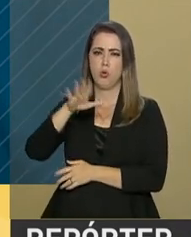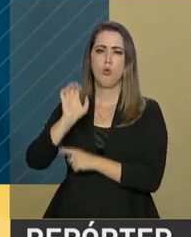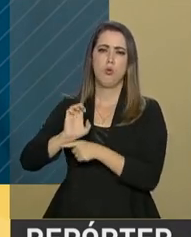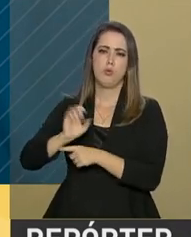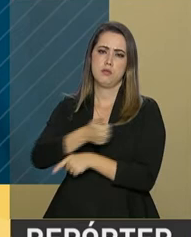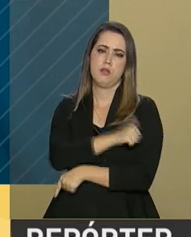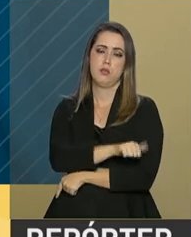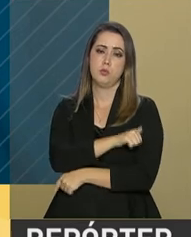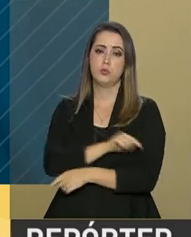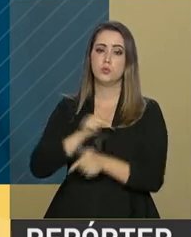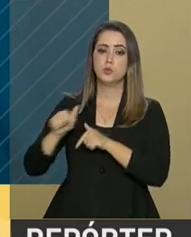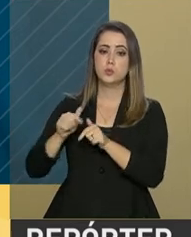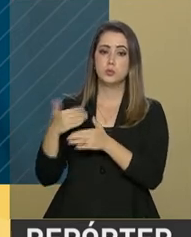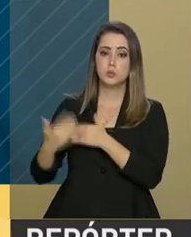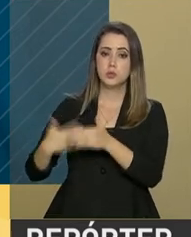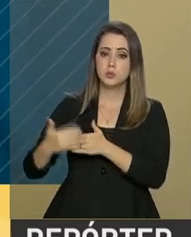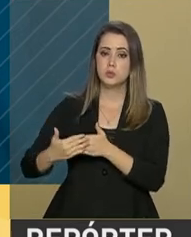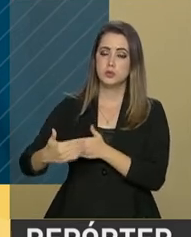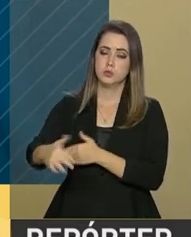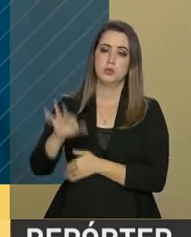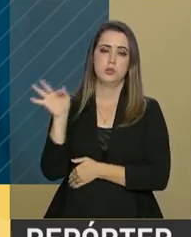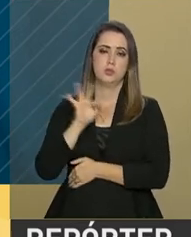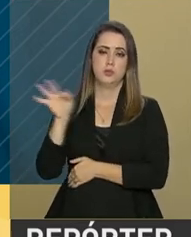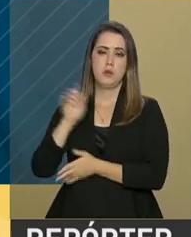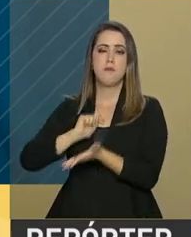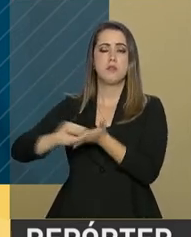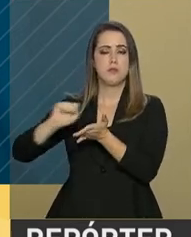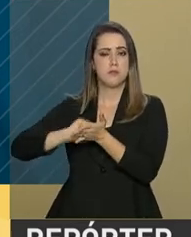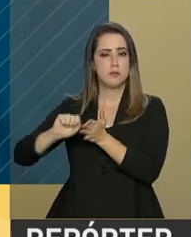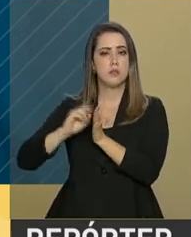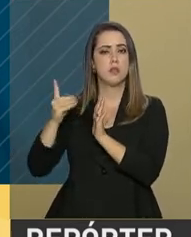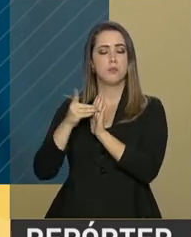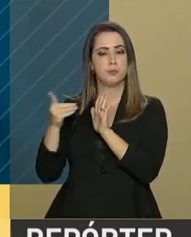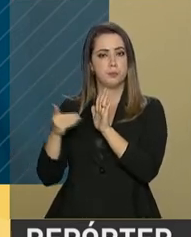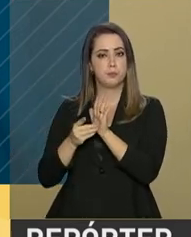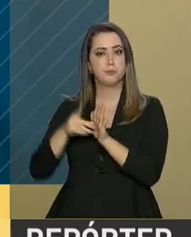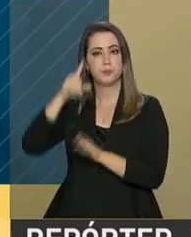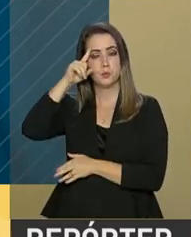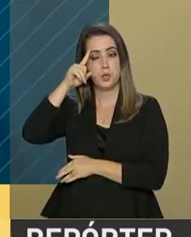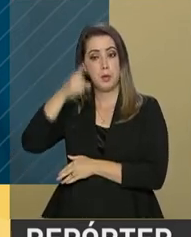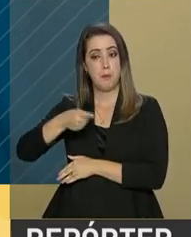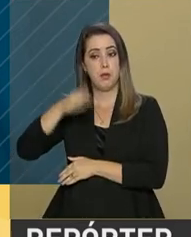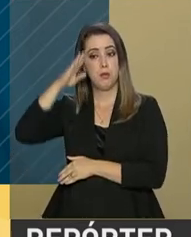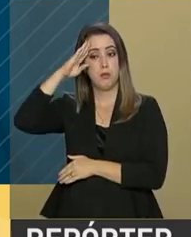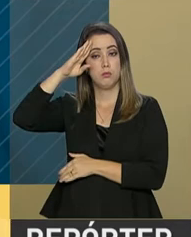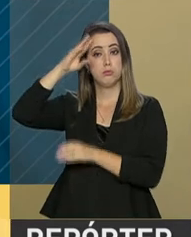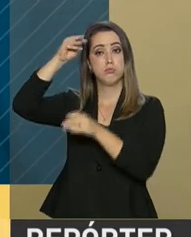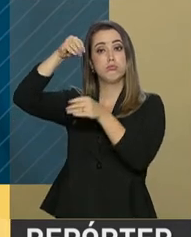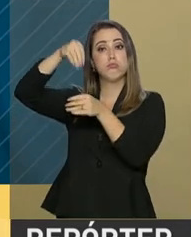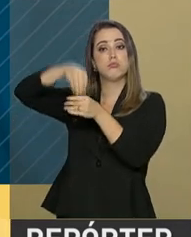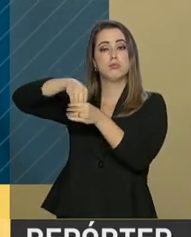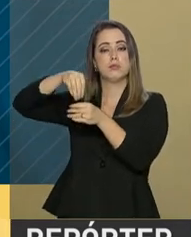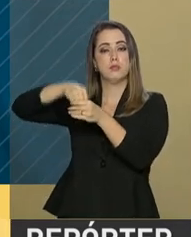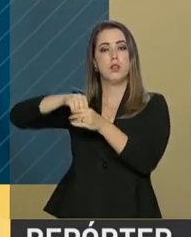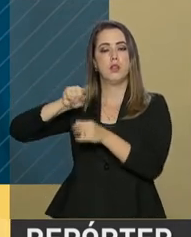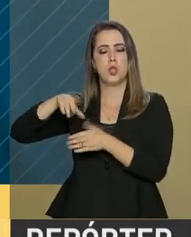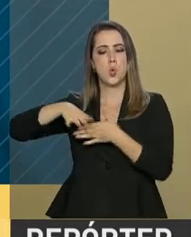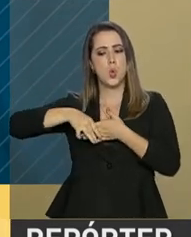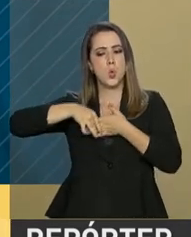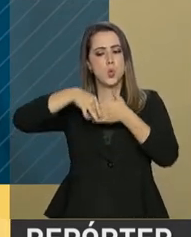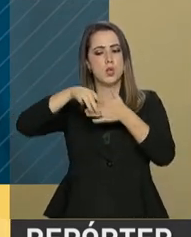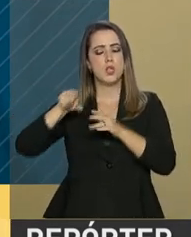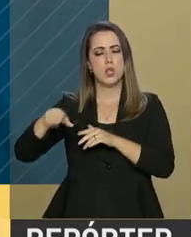operações ocorriam em fevereiro é assinado o decreto de intervenção federal e um comandante daquelas operações